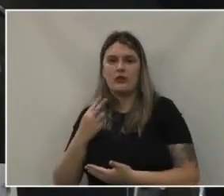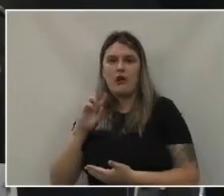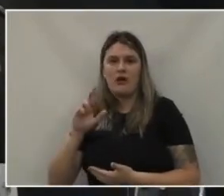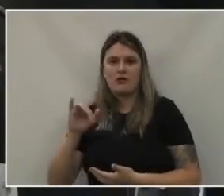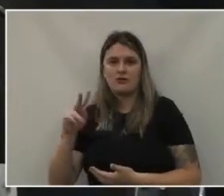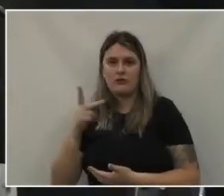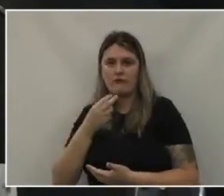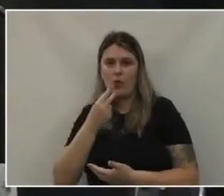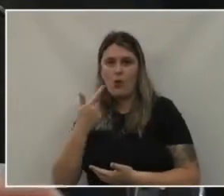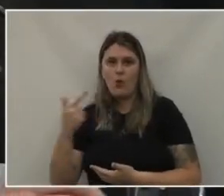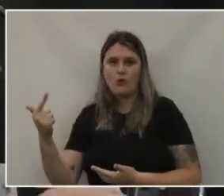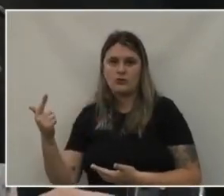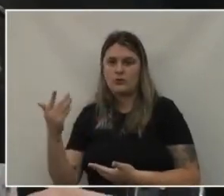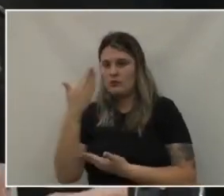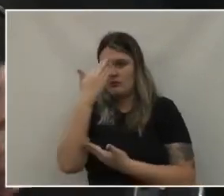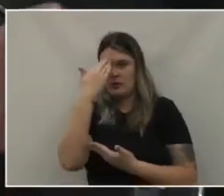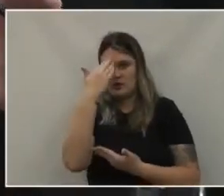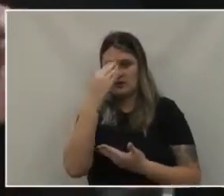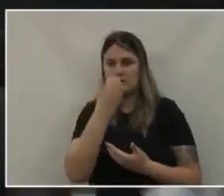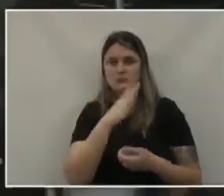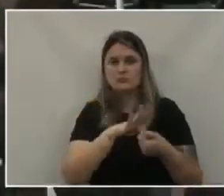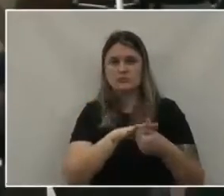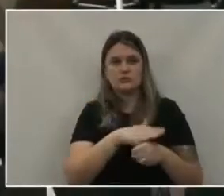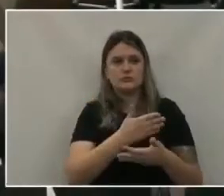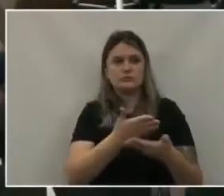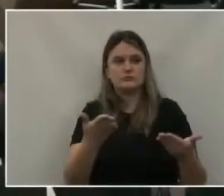Então, uma boa noite e obrigado pela presença de todos.